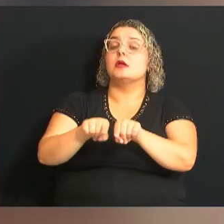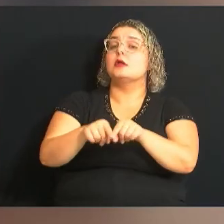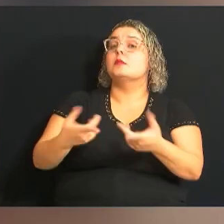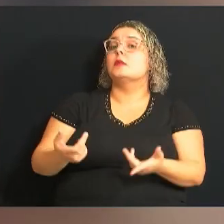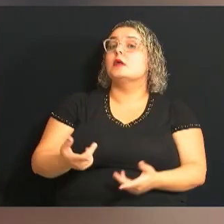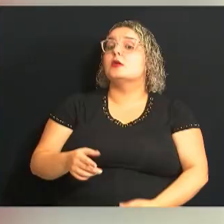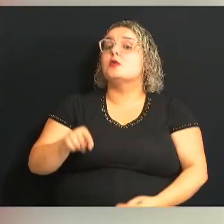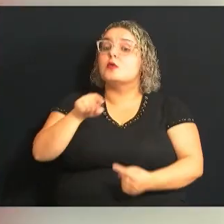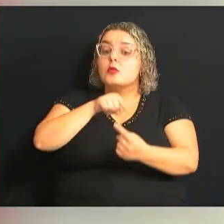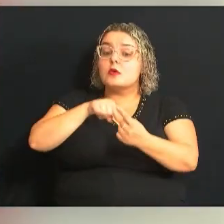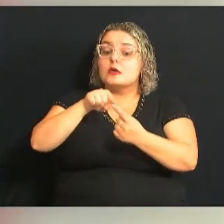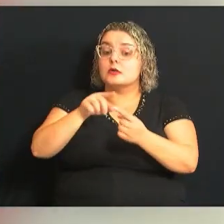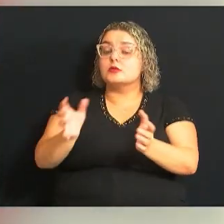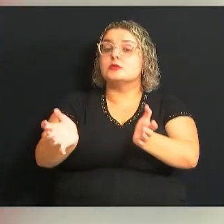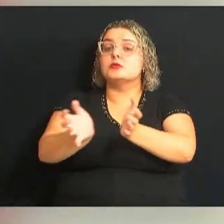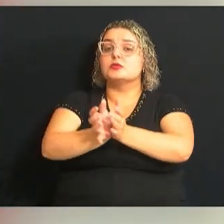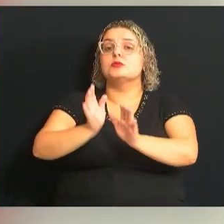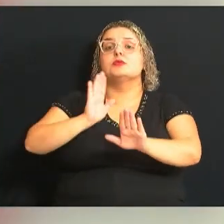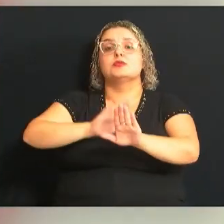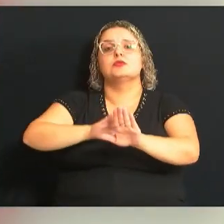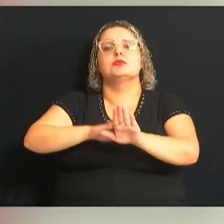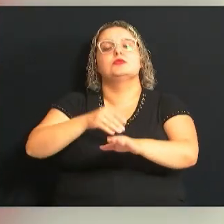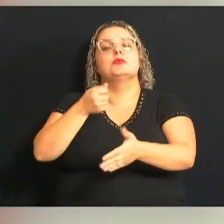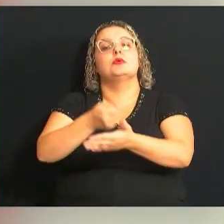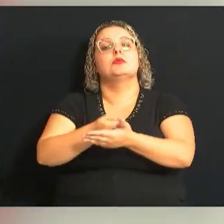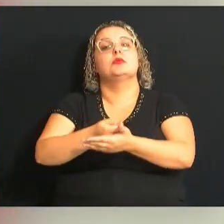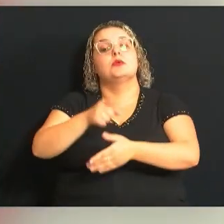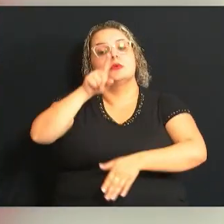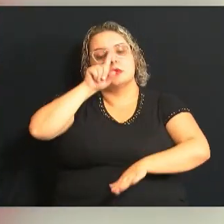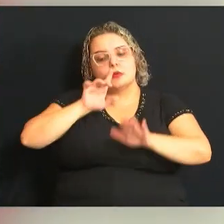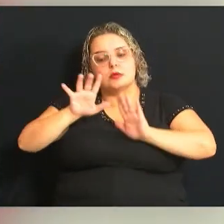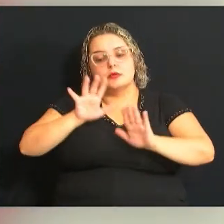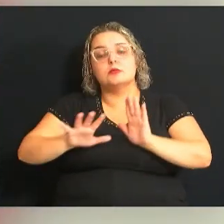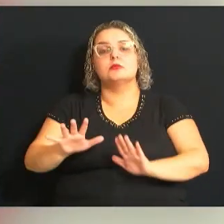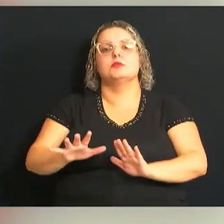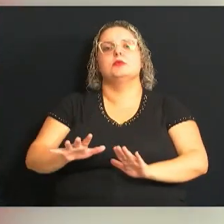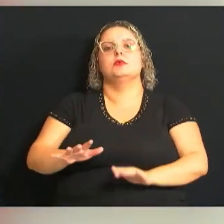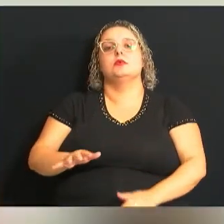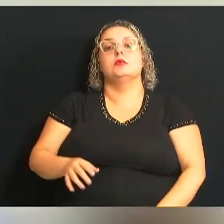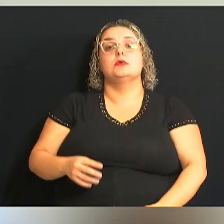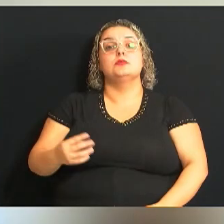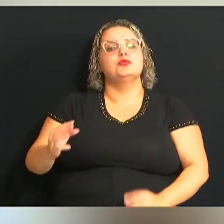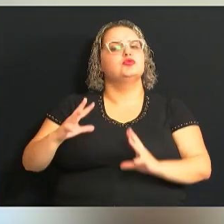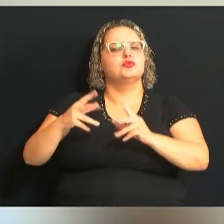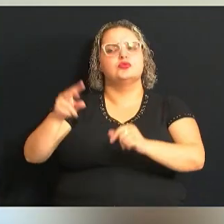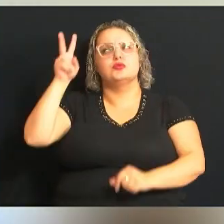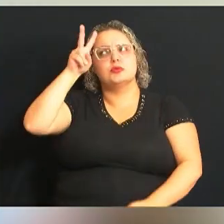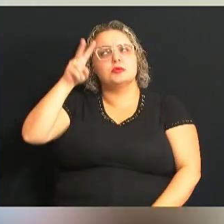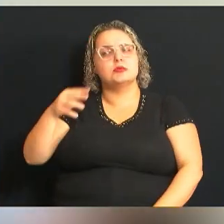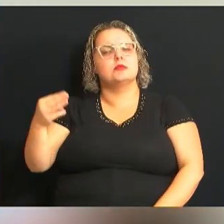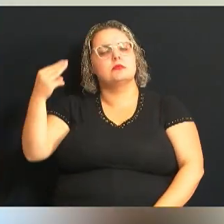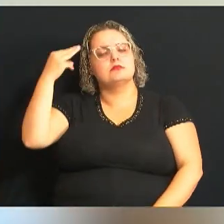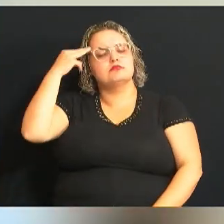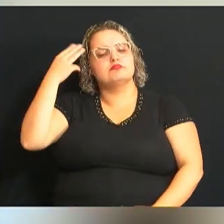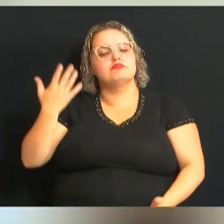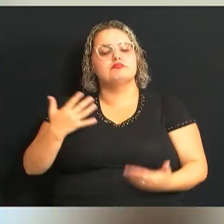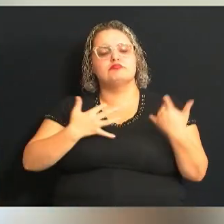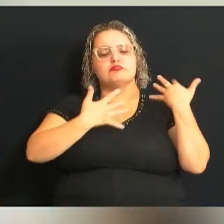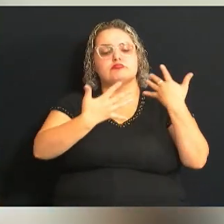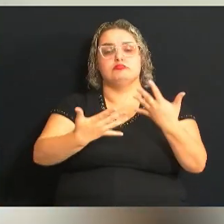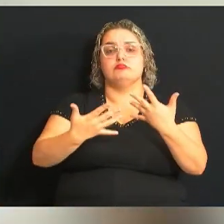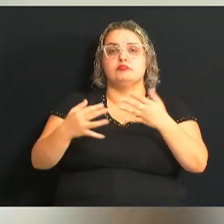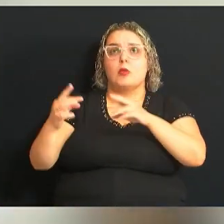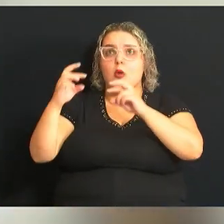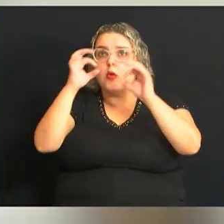desta comissão é atuar na garantia da preservação da memória da cidade, do plano estético e paisagístico, de seu